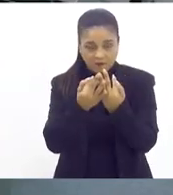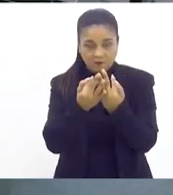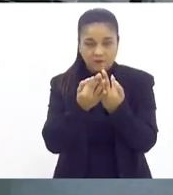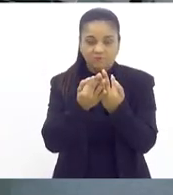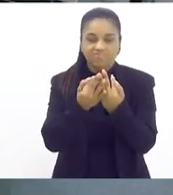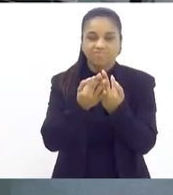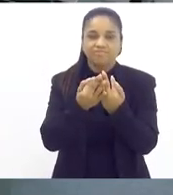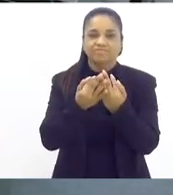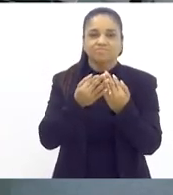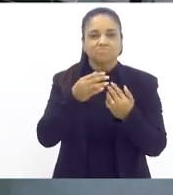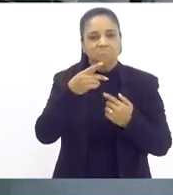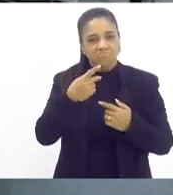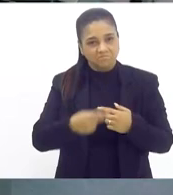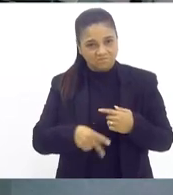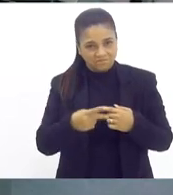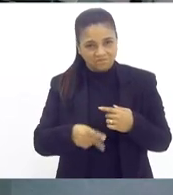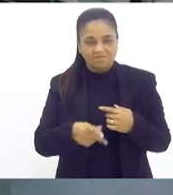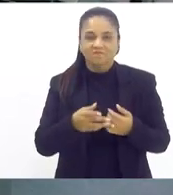da casa.